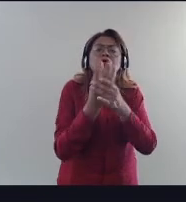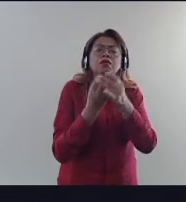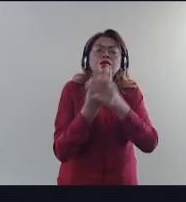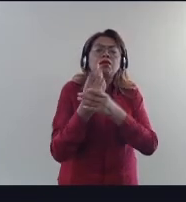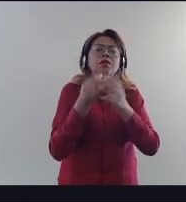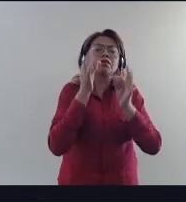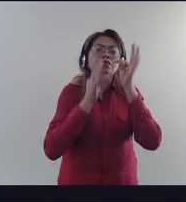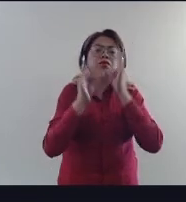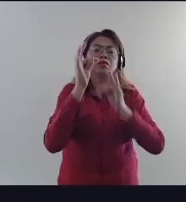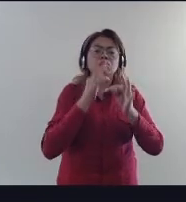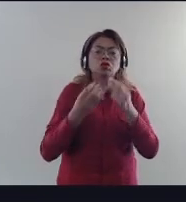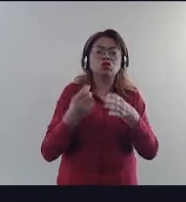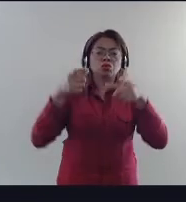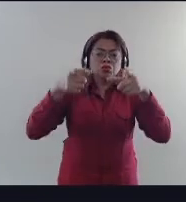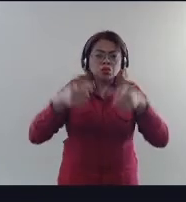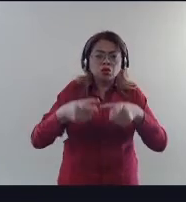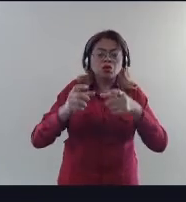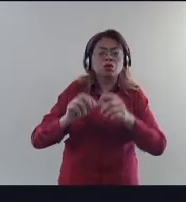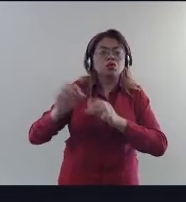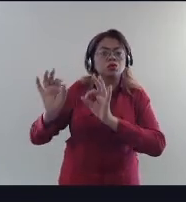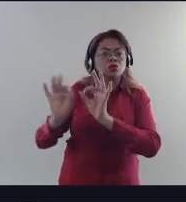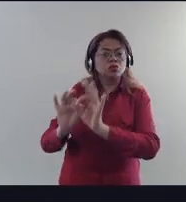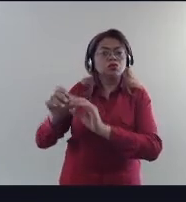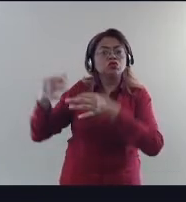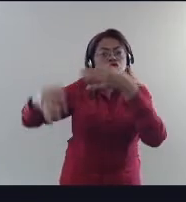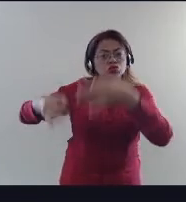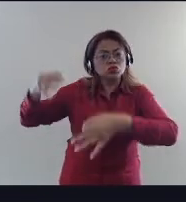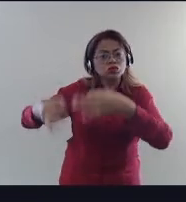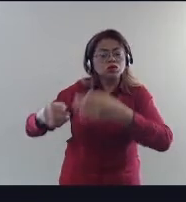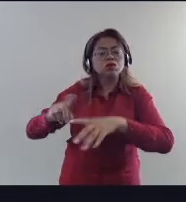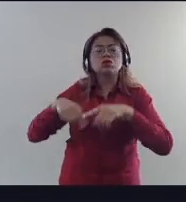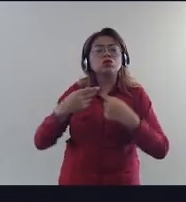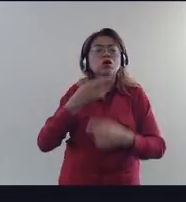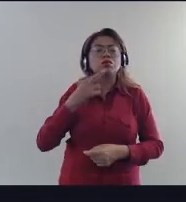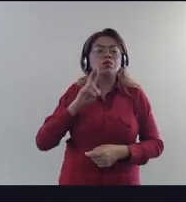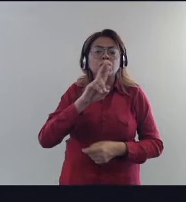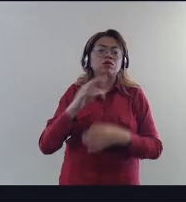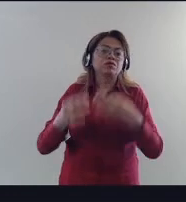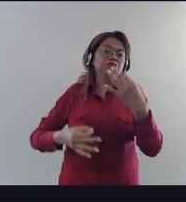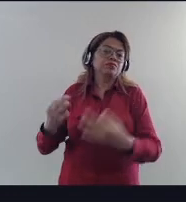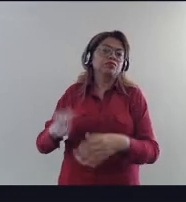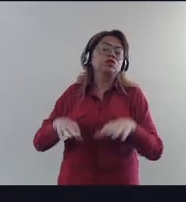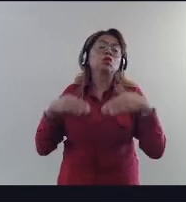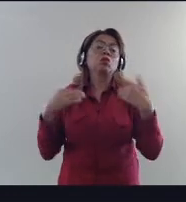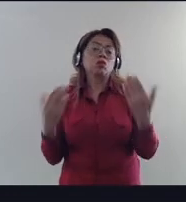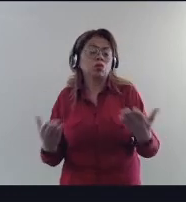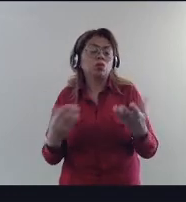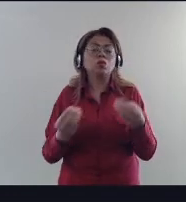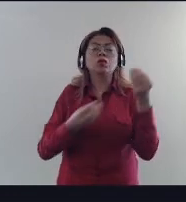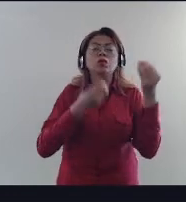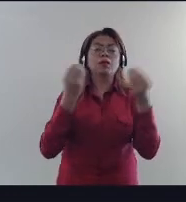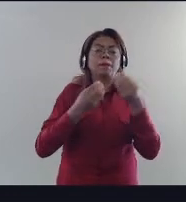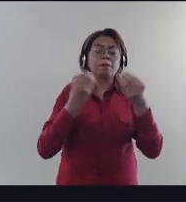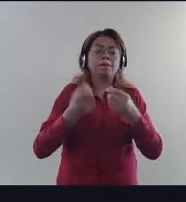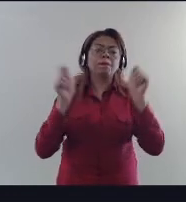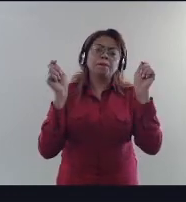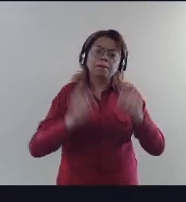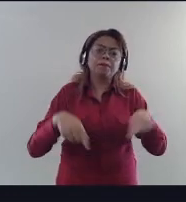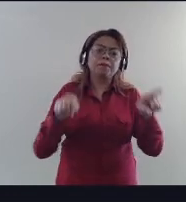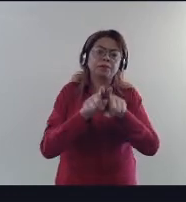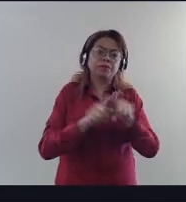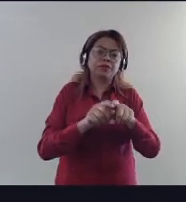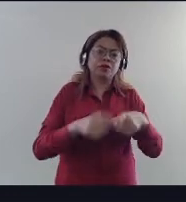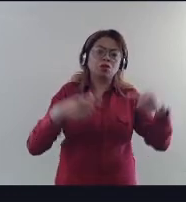das startups, empresas de tecnologia focadas em soluções jurídicas, que são as legal techs, e como que o